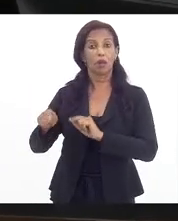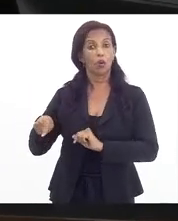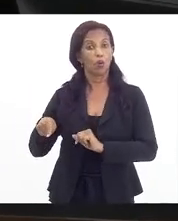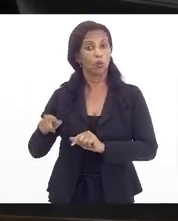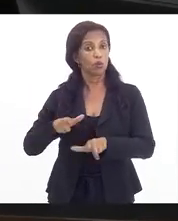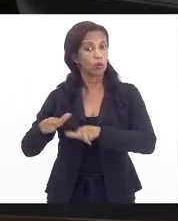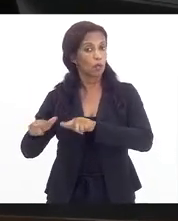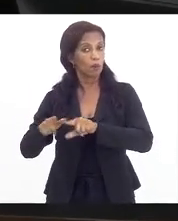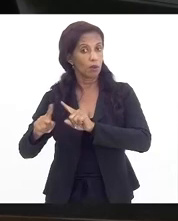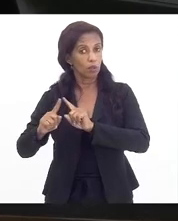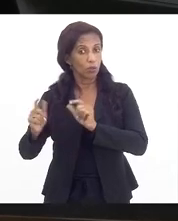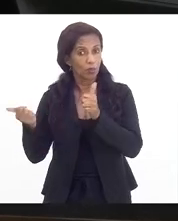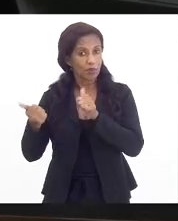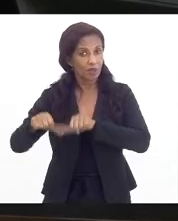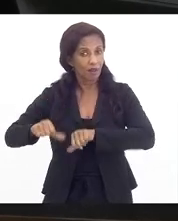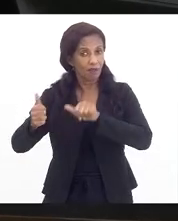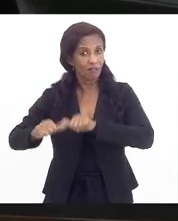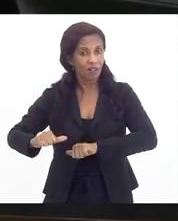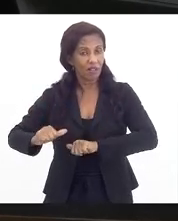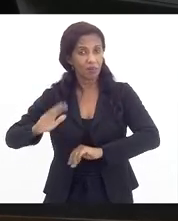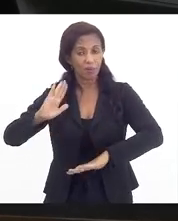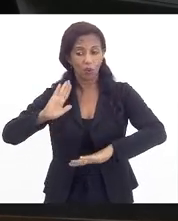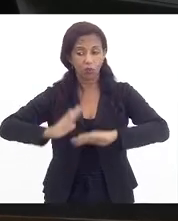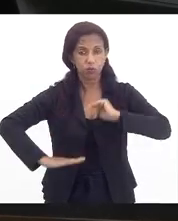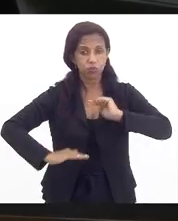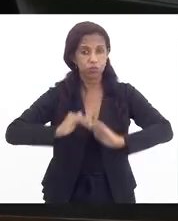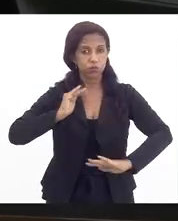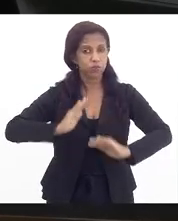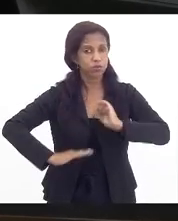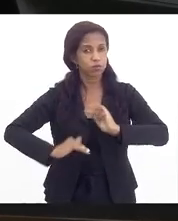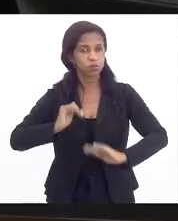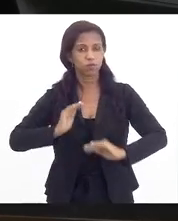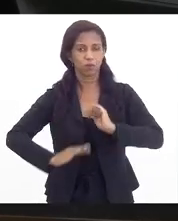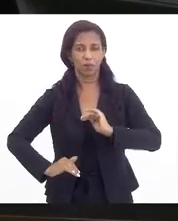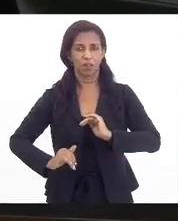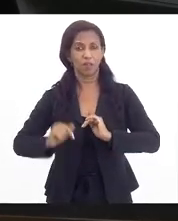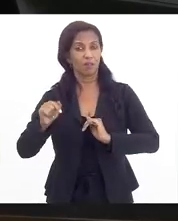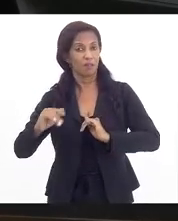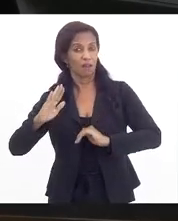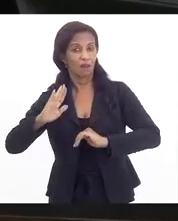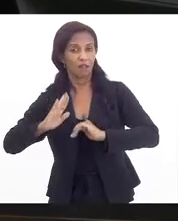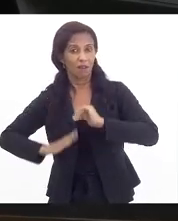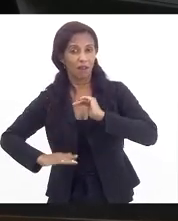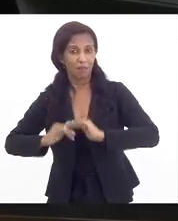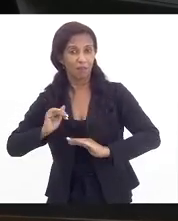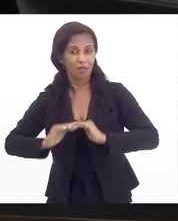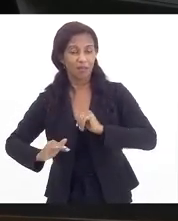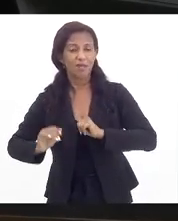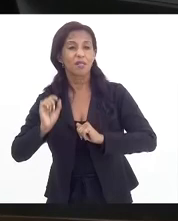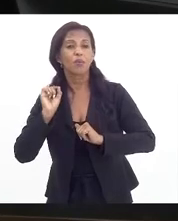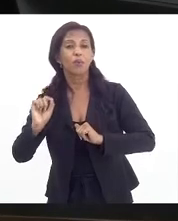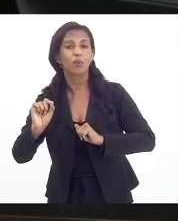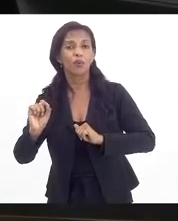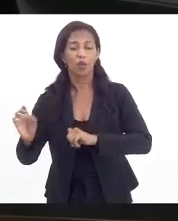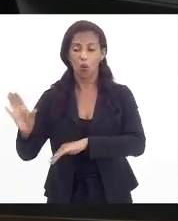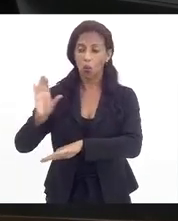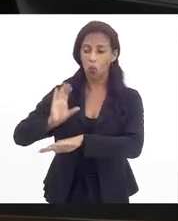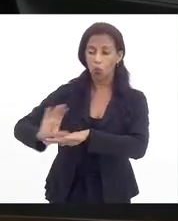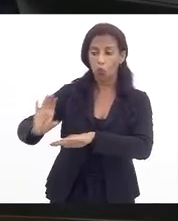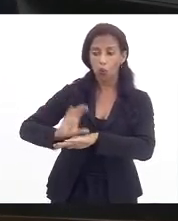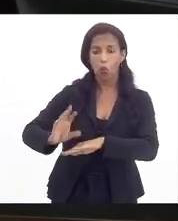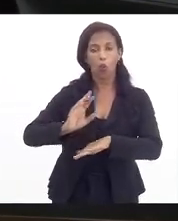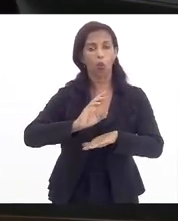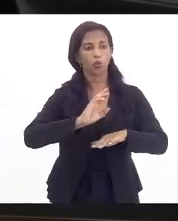avaliado pela sua capacitação e capacitação são seus cursos são sua